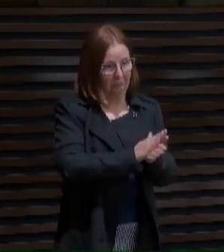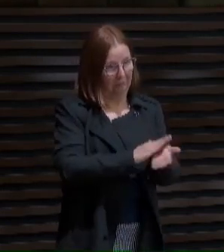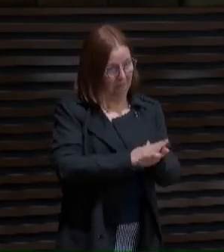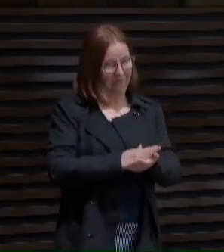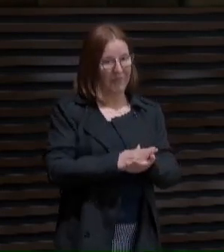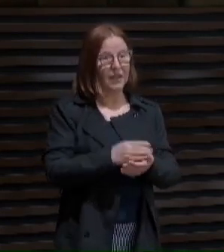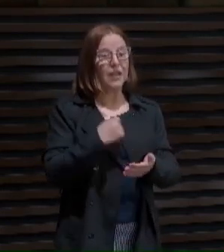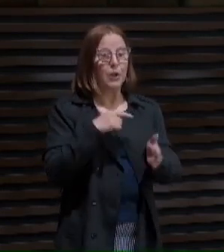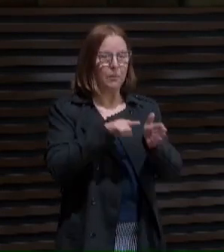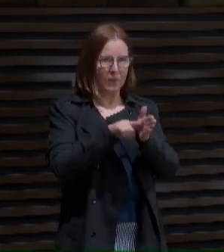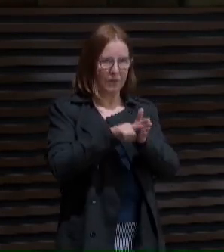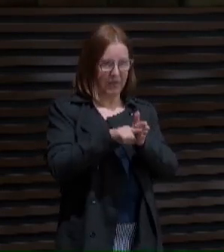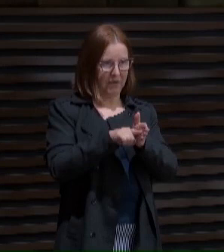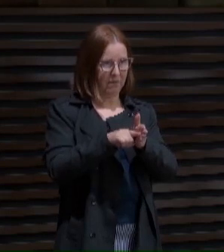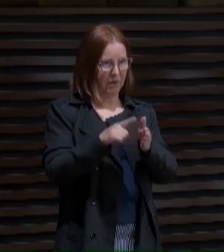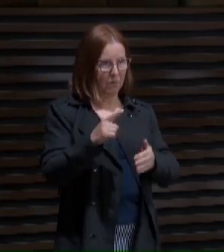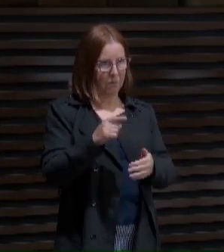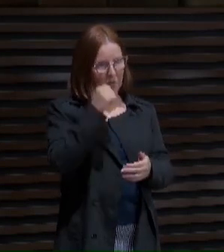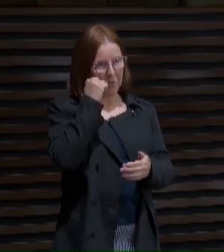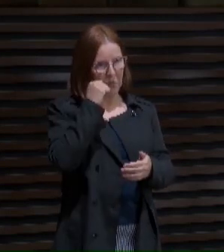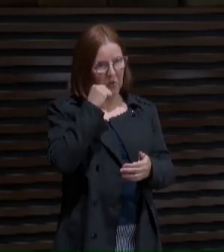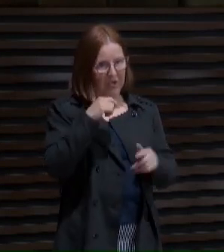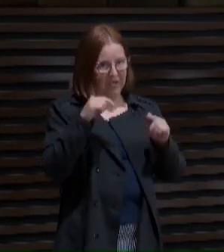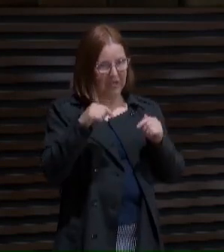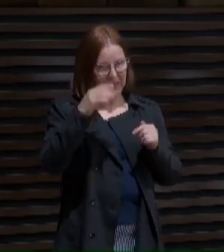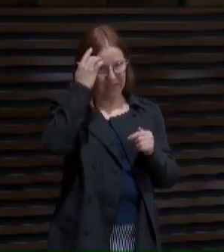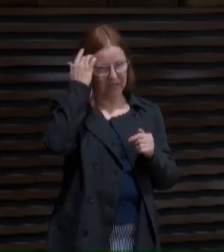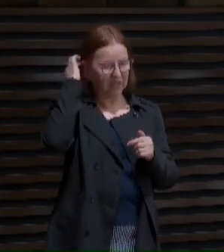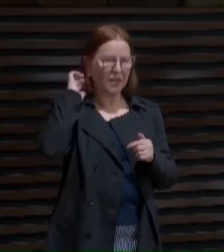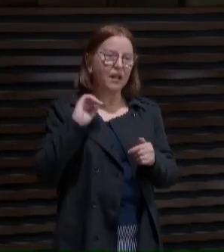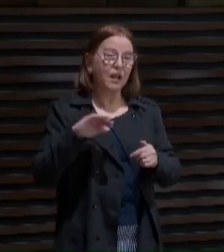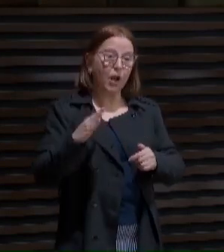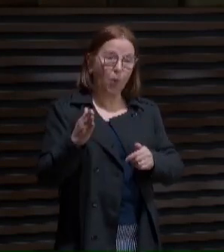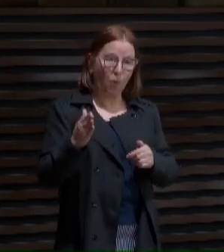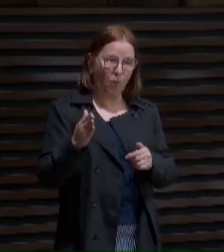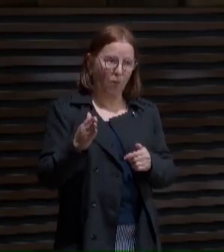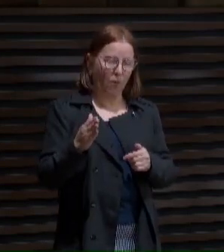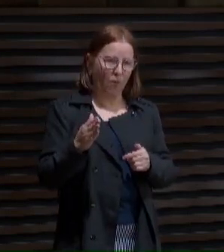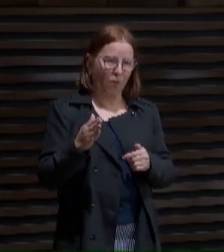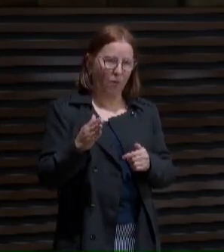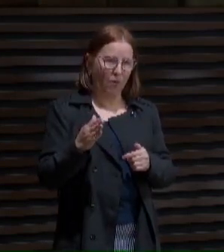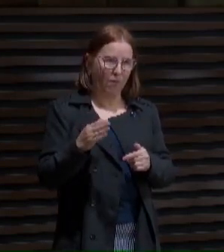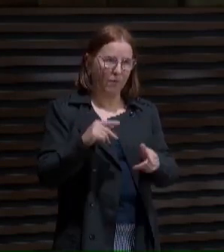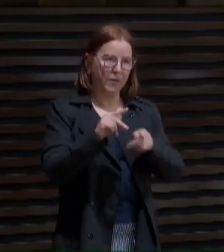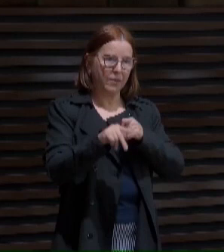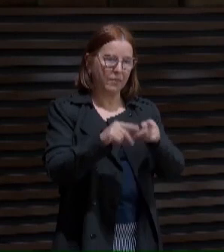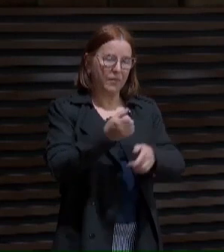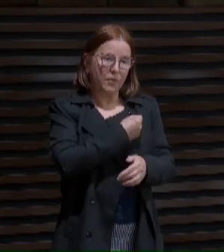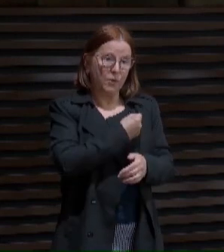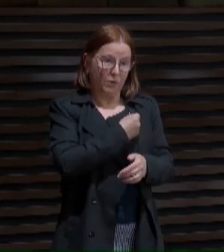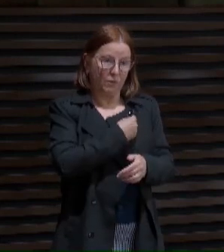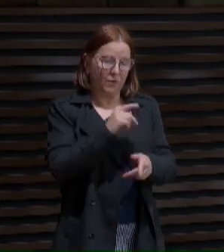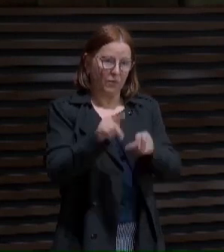aqui hoje no templo, qual é a população atual. Aí ela me respondeu que a população